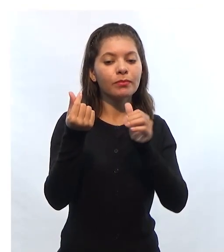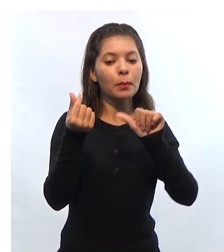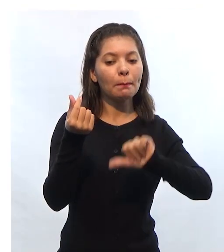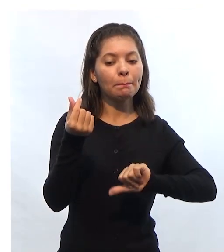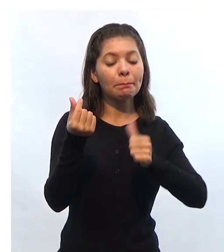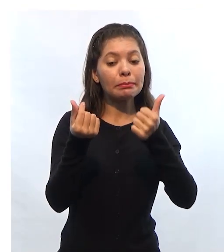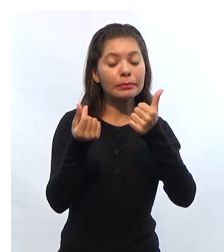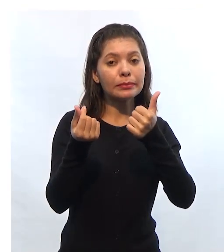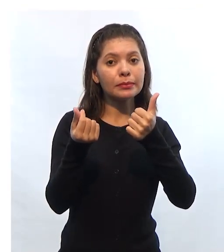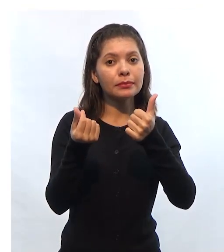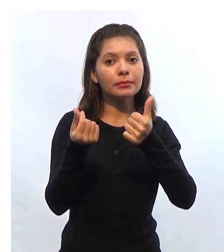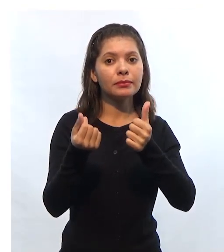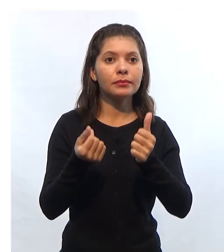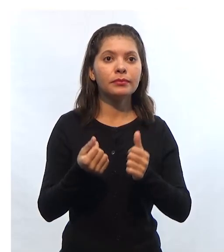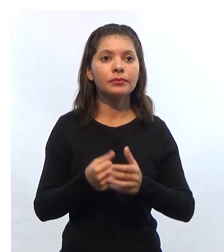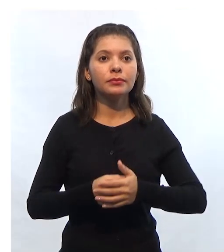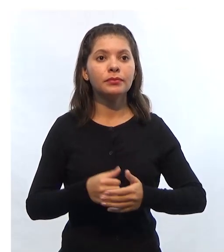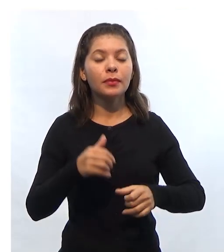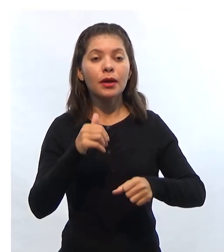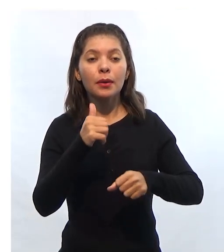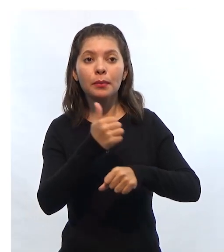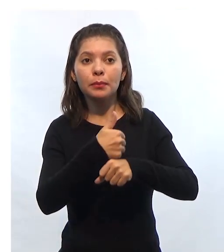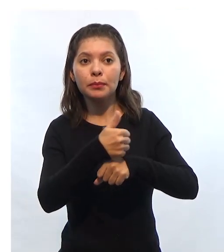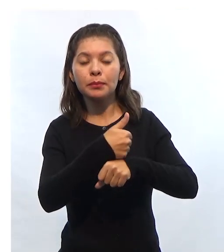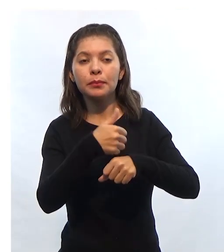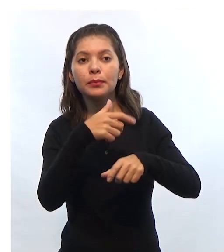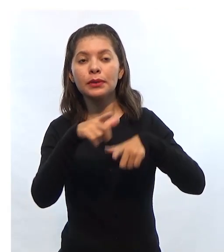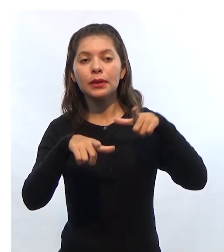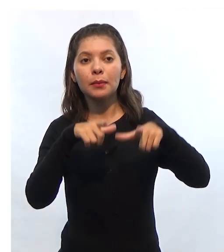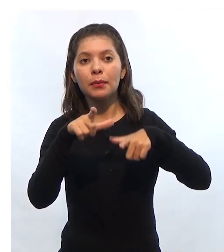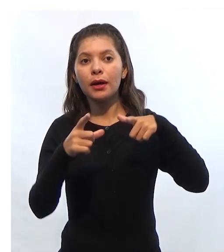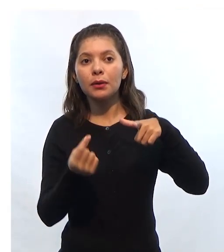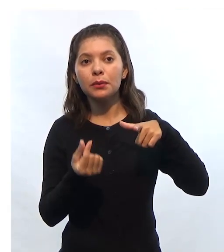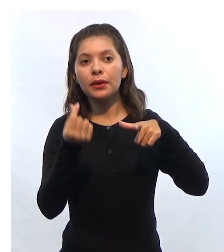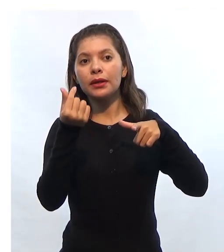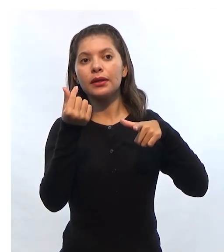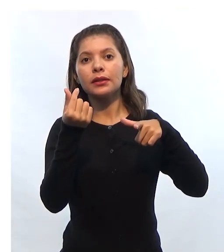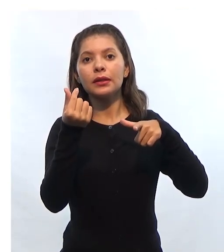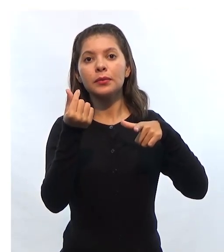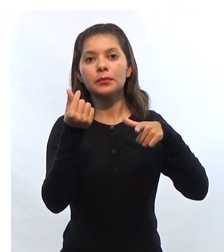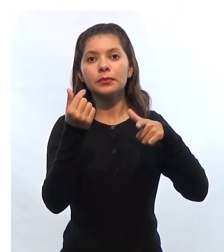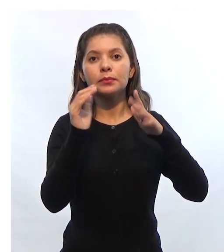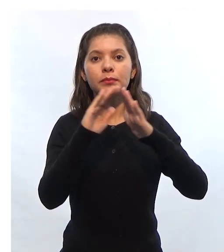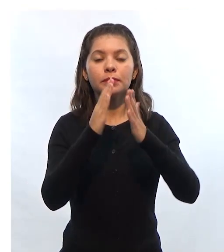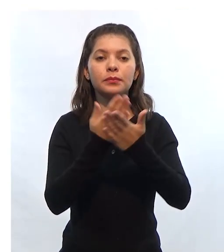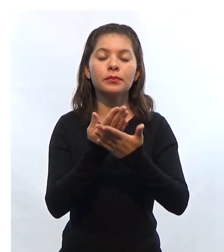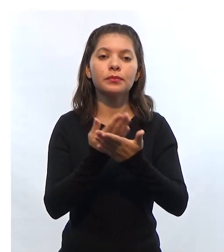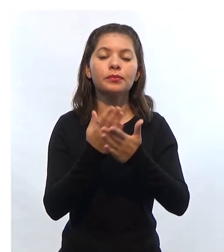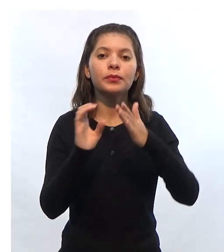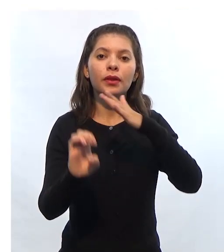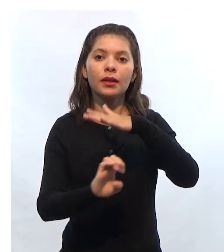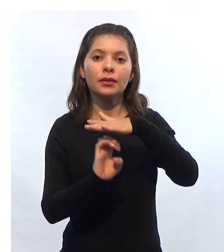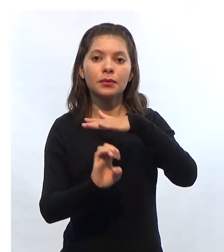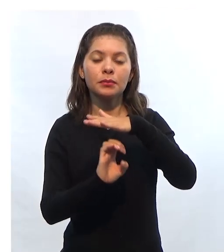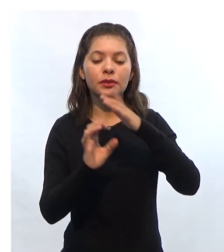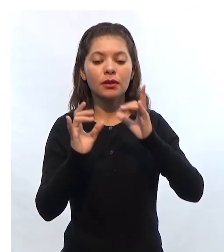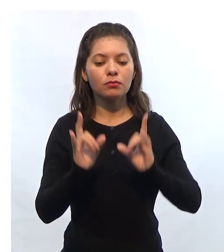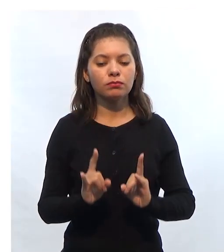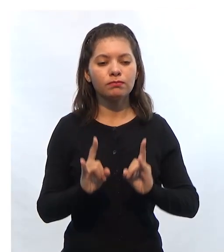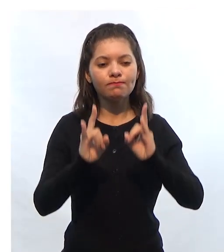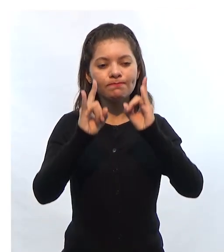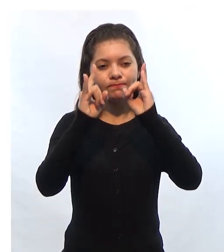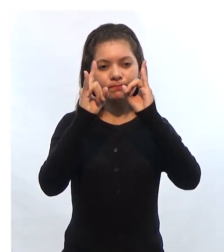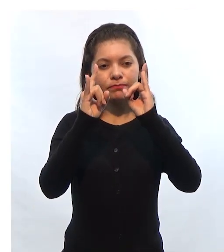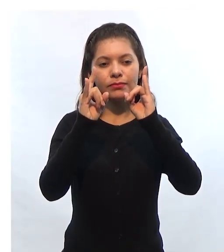social, profissão, renda, posse de bens e escolaridade. Então, as empresas